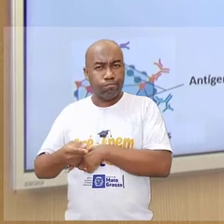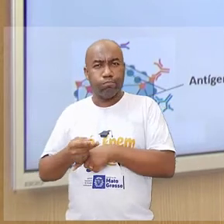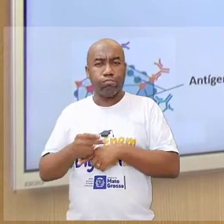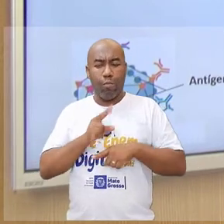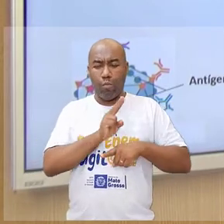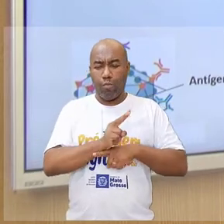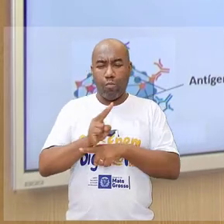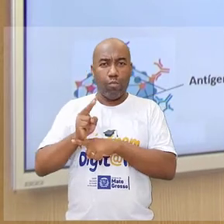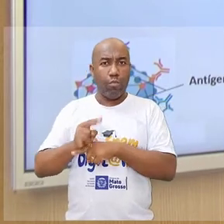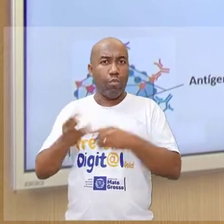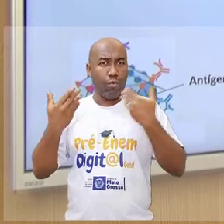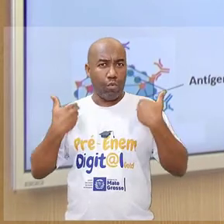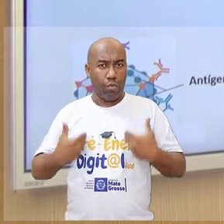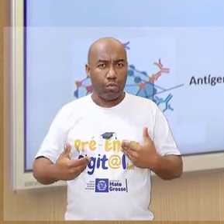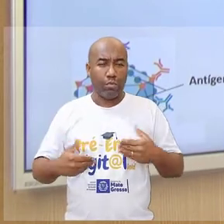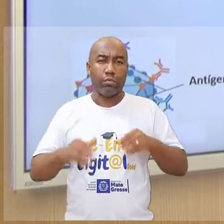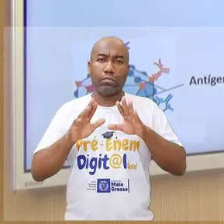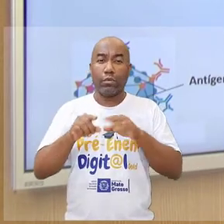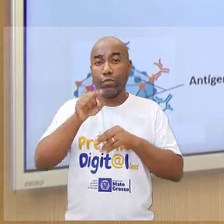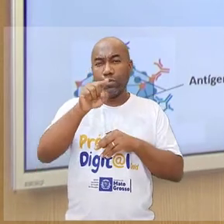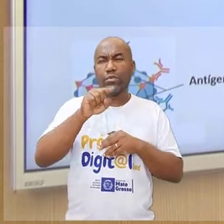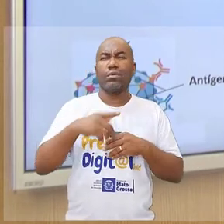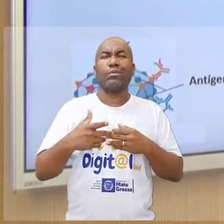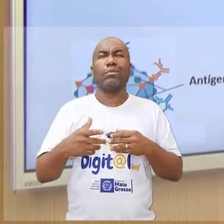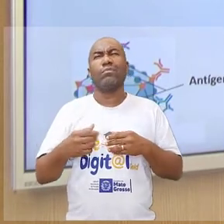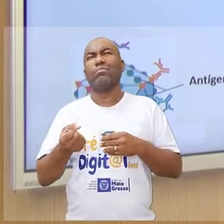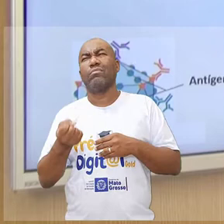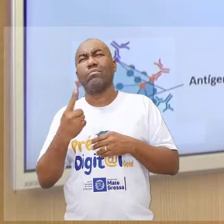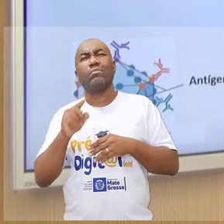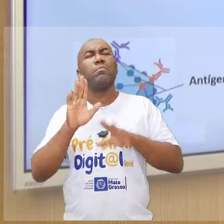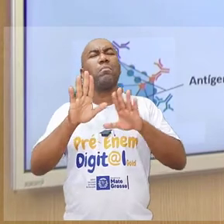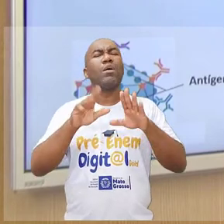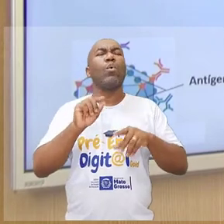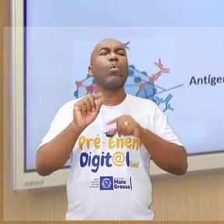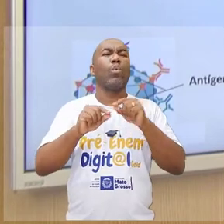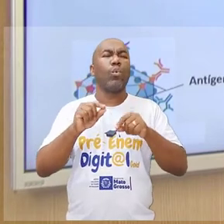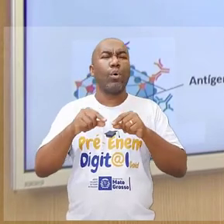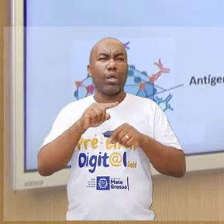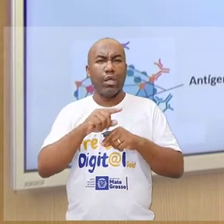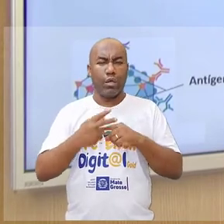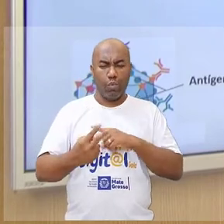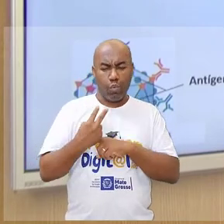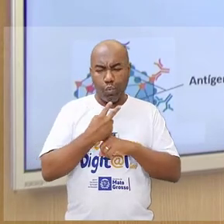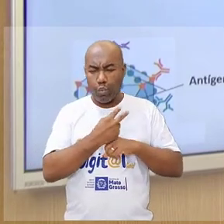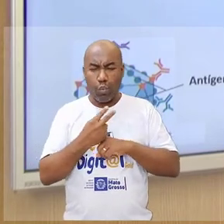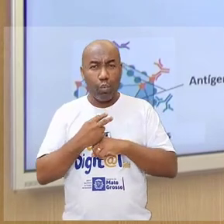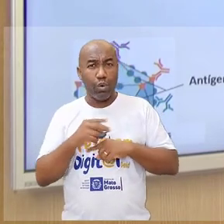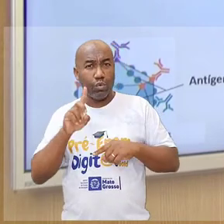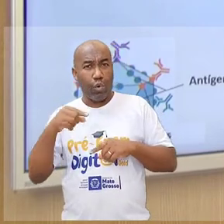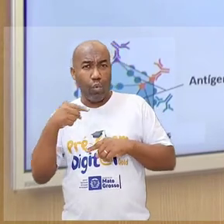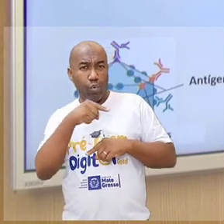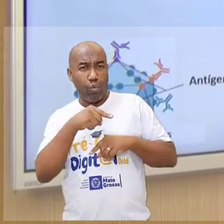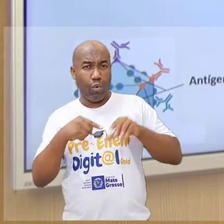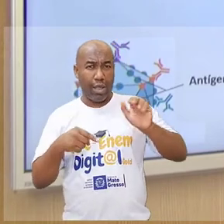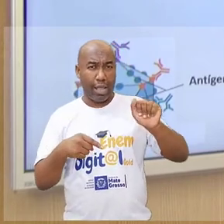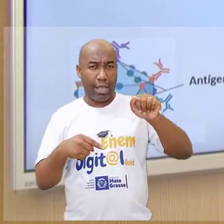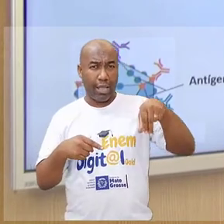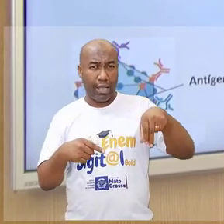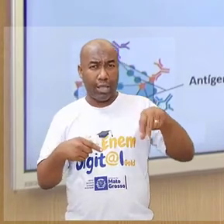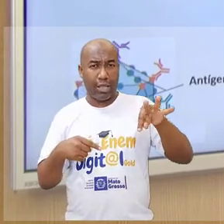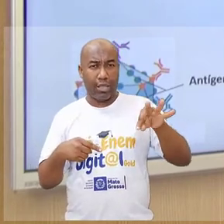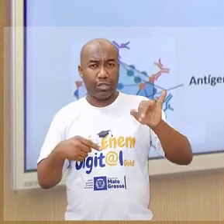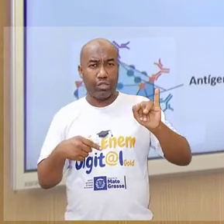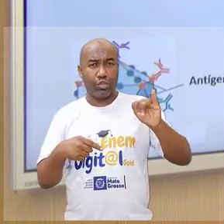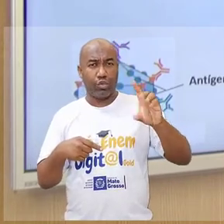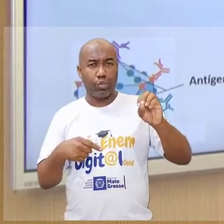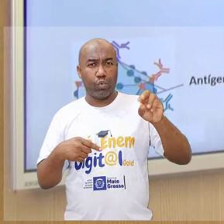defesa. Professor Rodrigo, é só a proteína quem dá essa defesa ao nosso corpo? Não. Nós